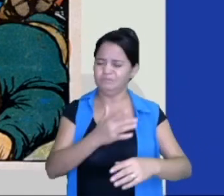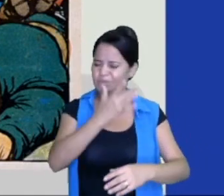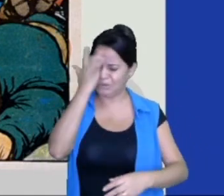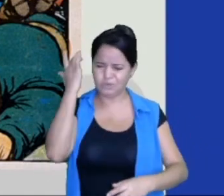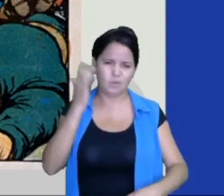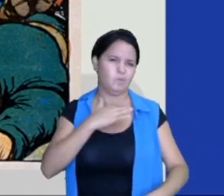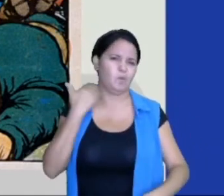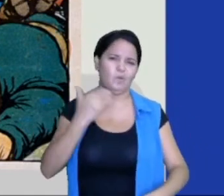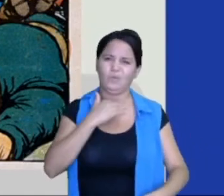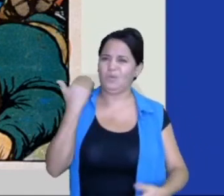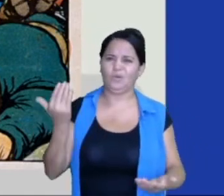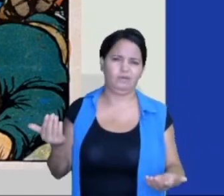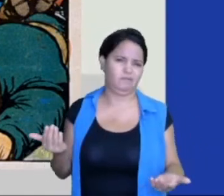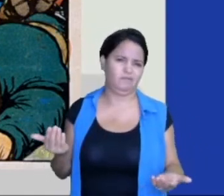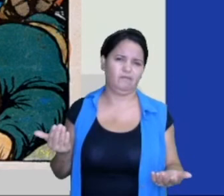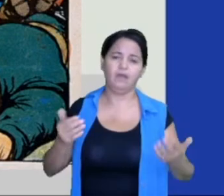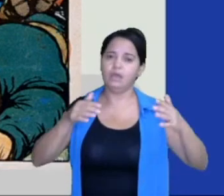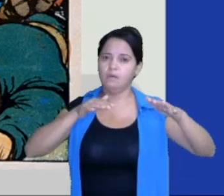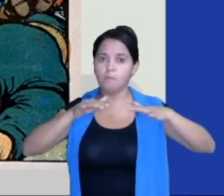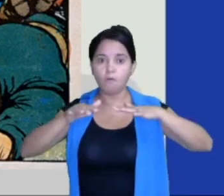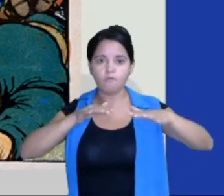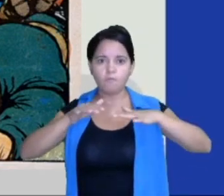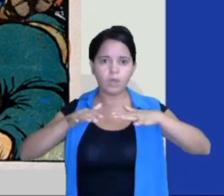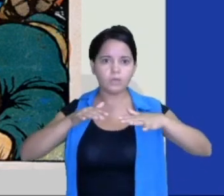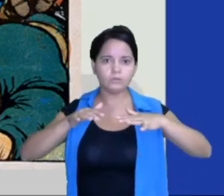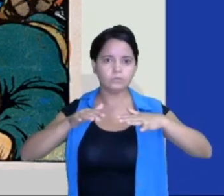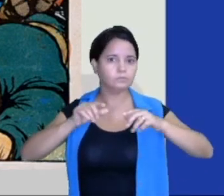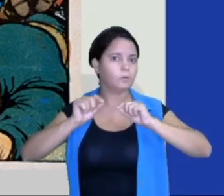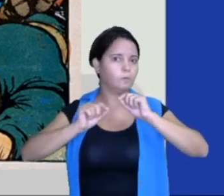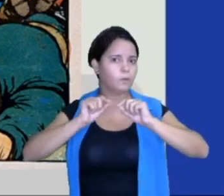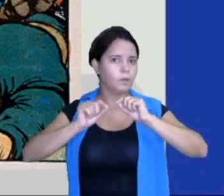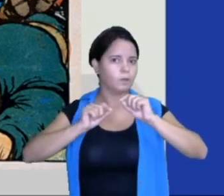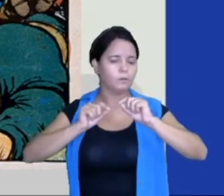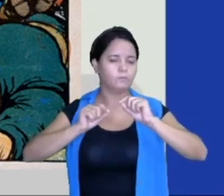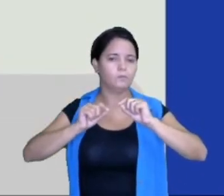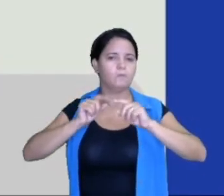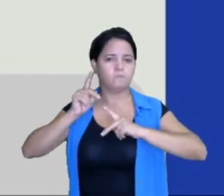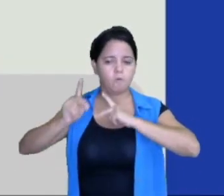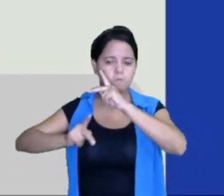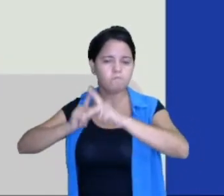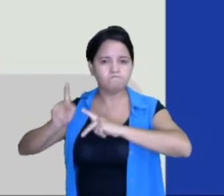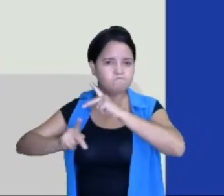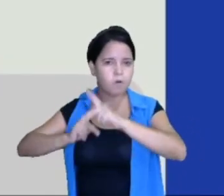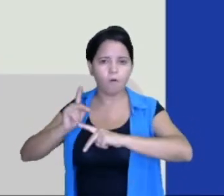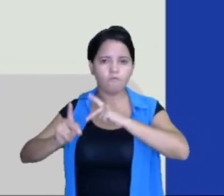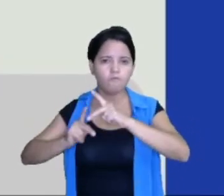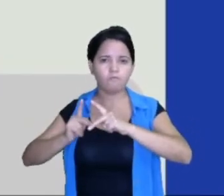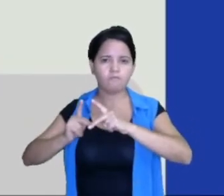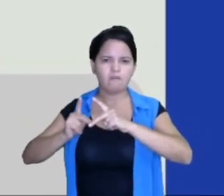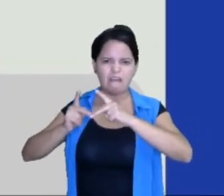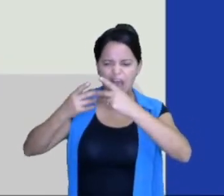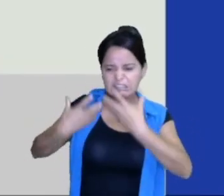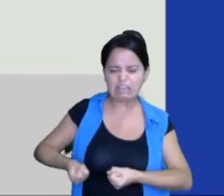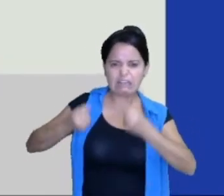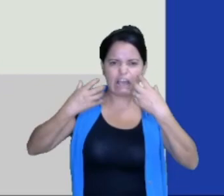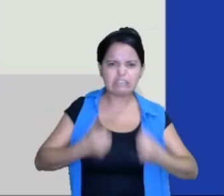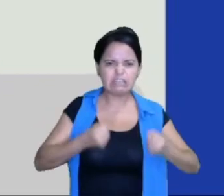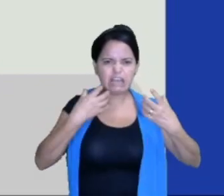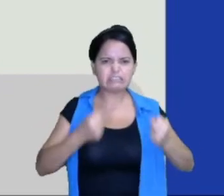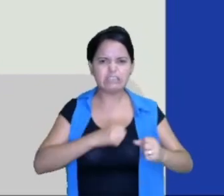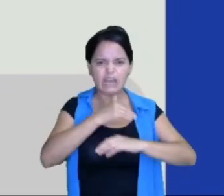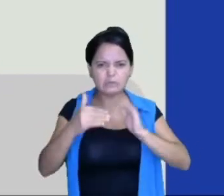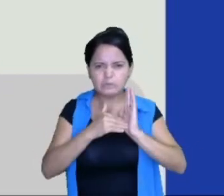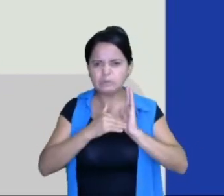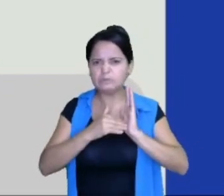esse movimento foi o suficiente para que o povo não mais ficasse aceitando essa